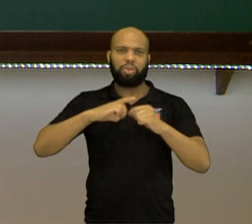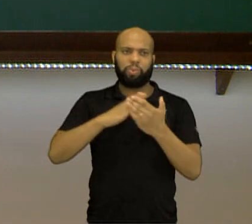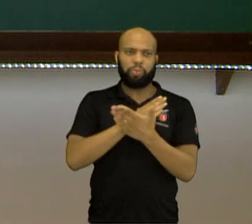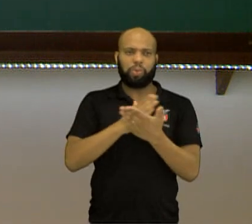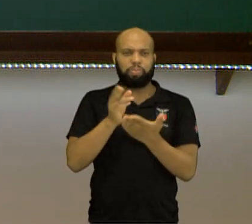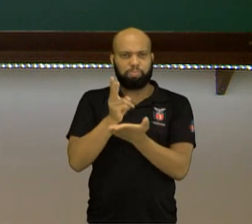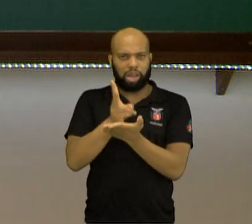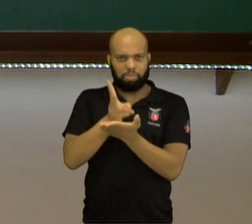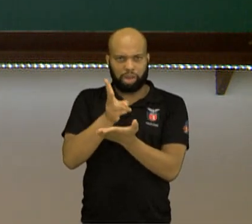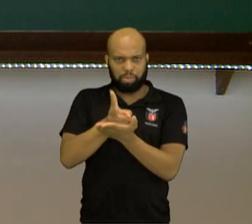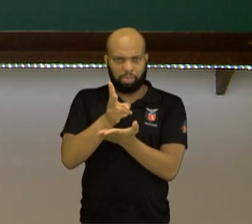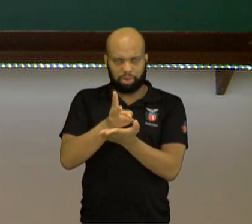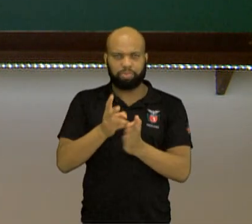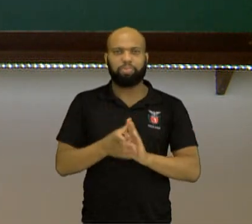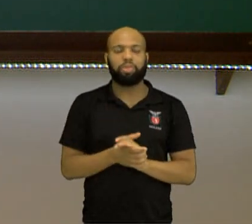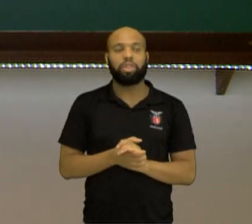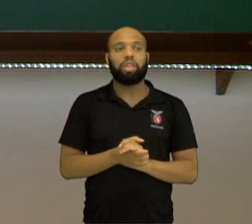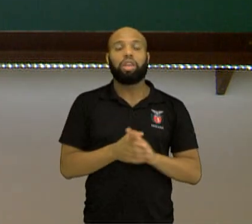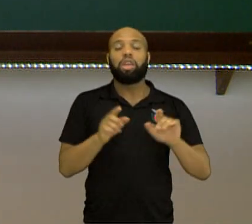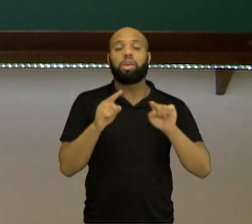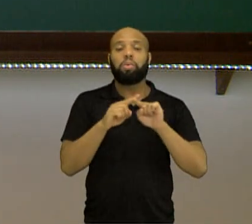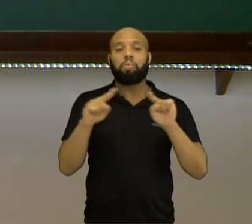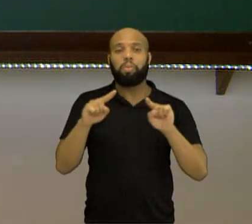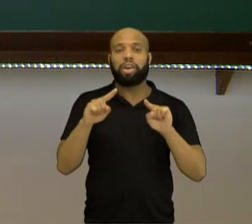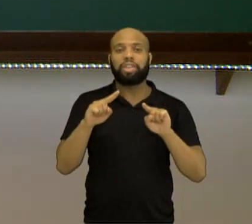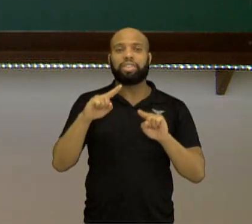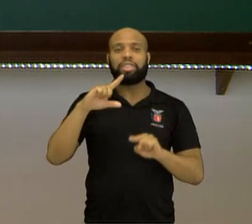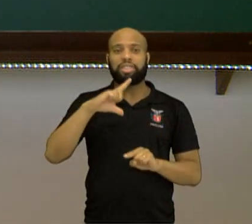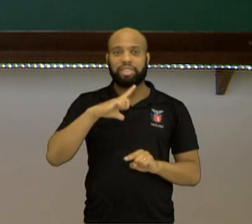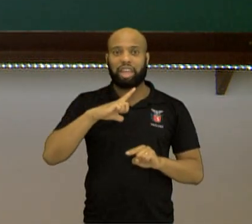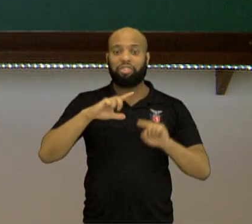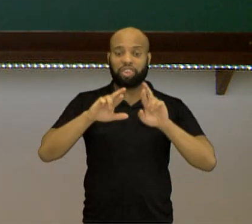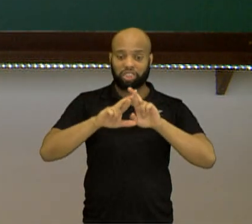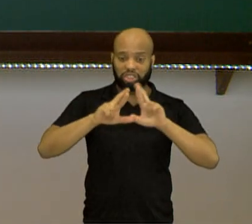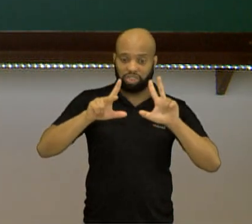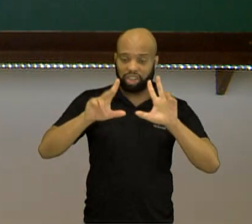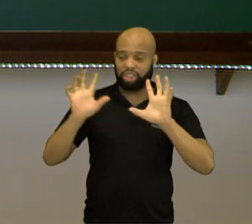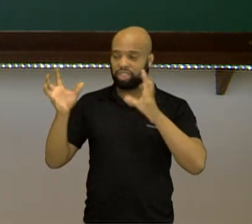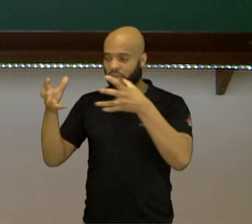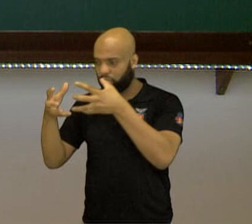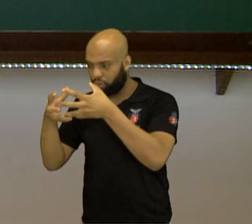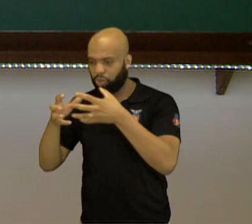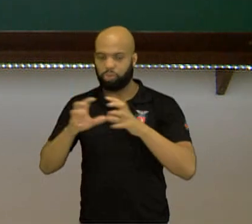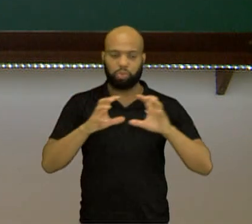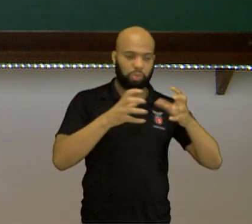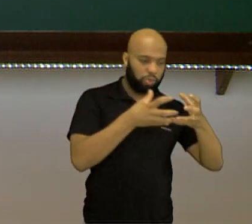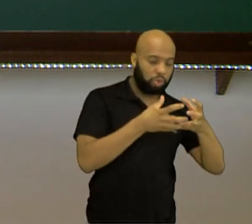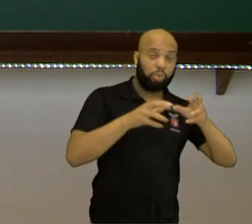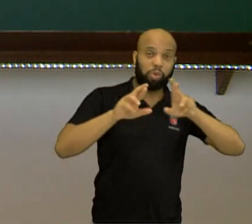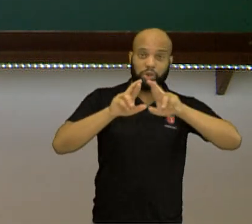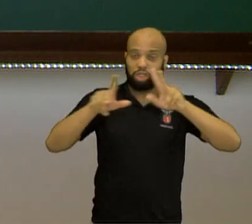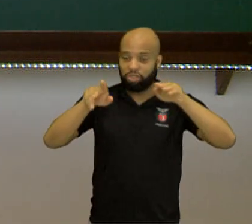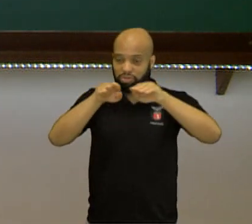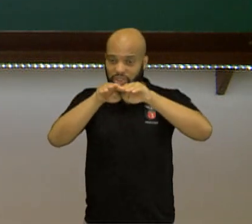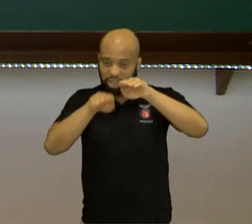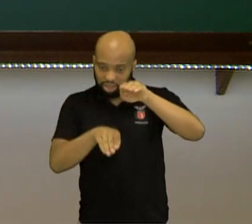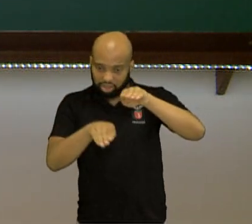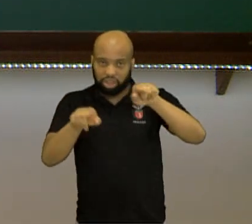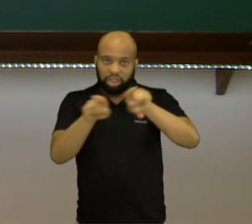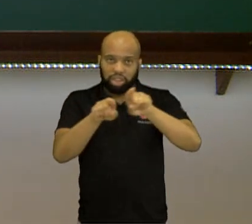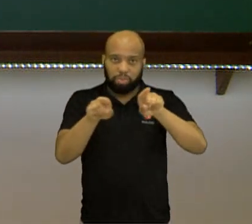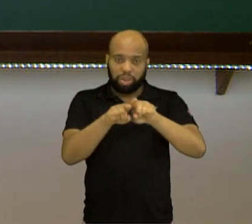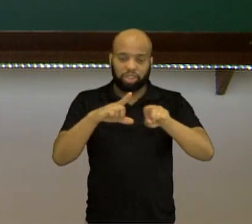contínuo. Agora, em relação às diferenças de classes e a consolidação de pequenas e